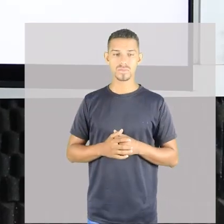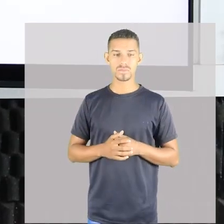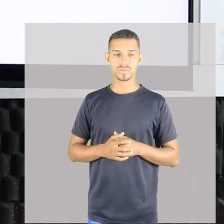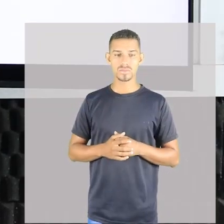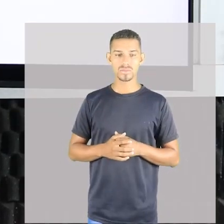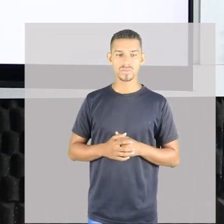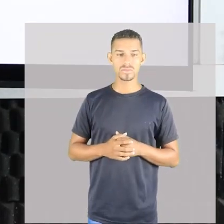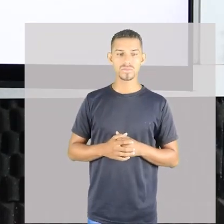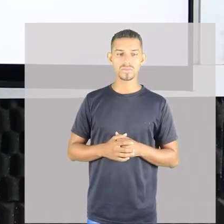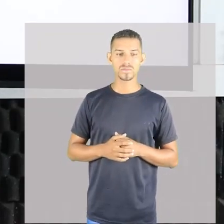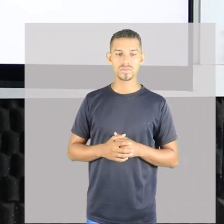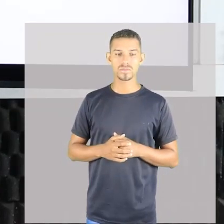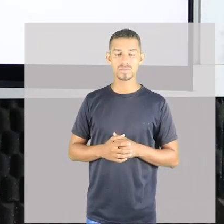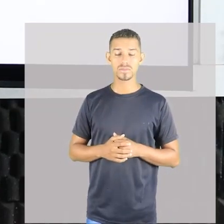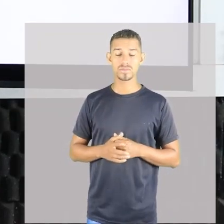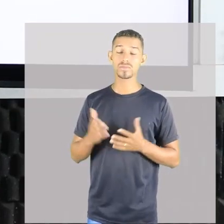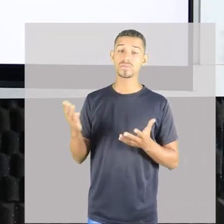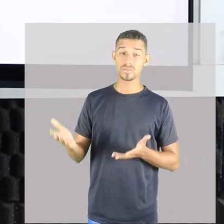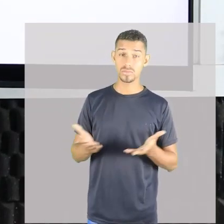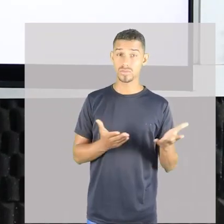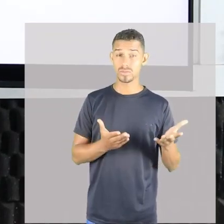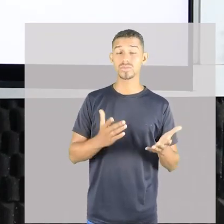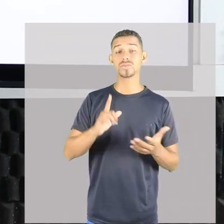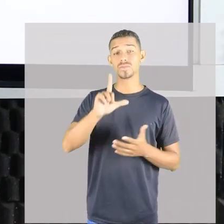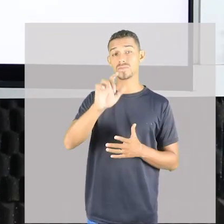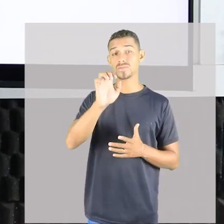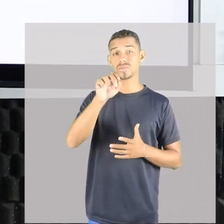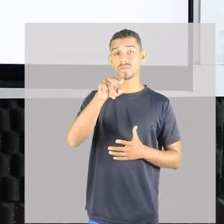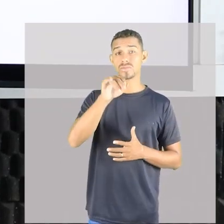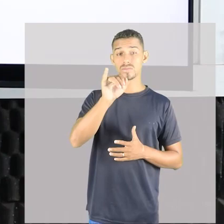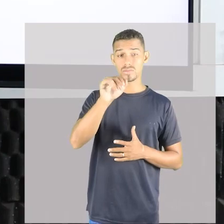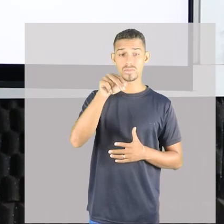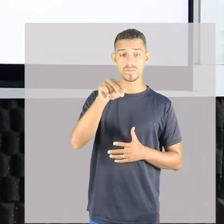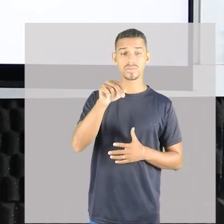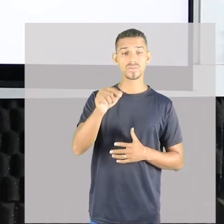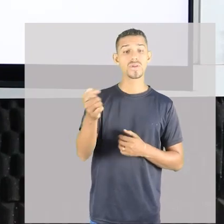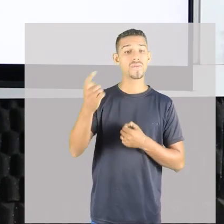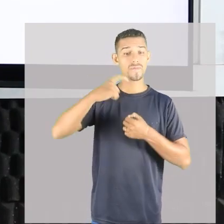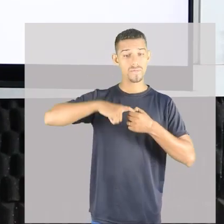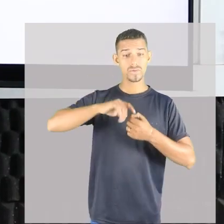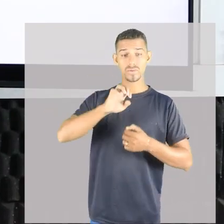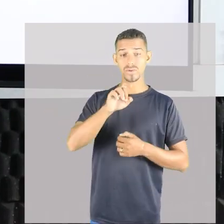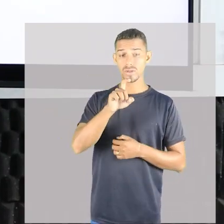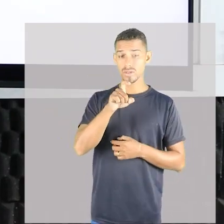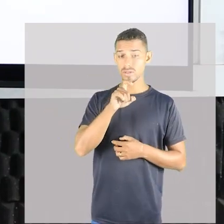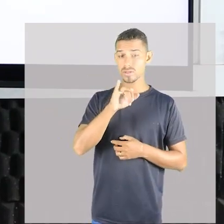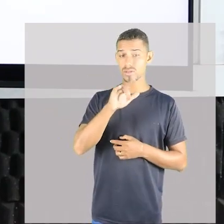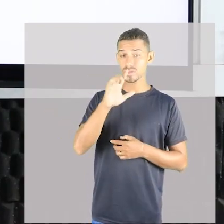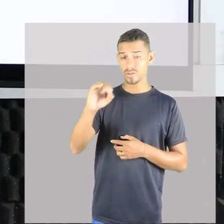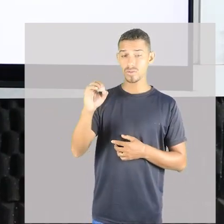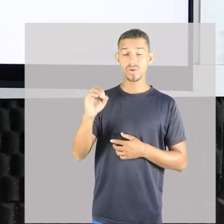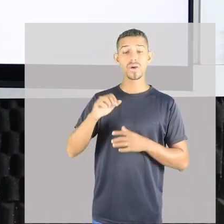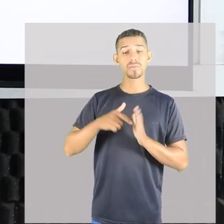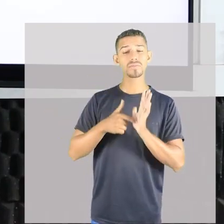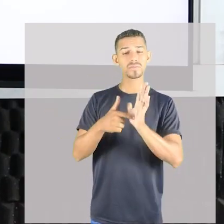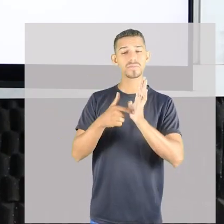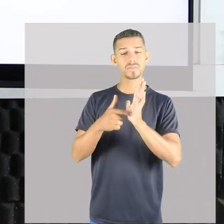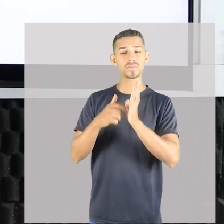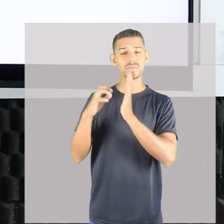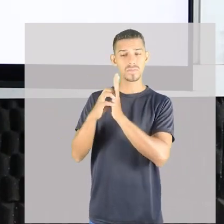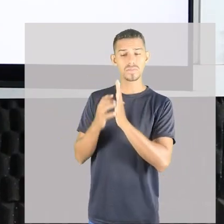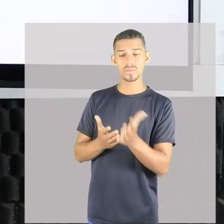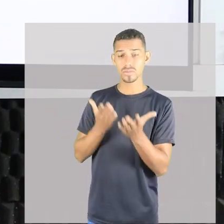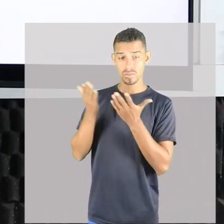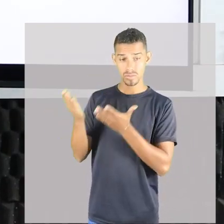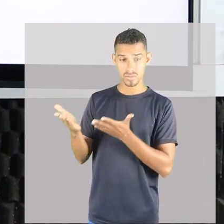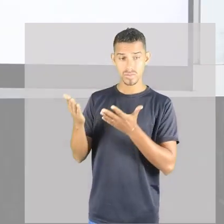agora. E aí, Lenin volta do exílio e apresenta ao Partido Bolchevique as